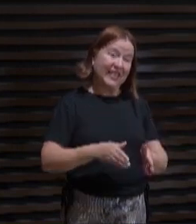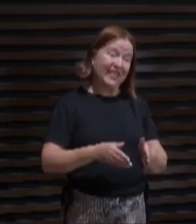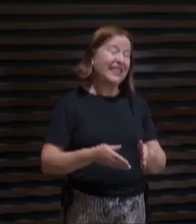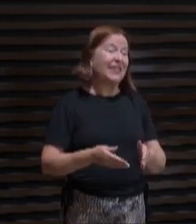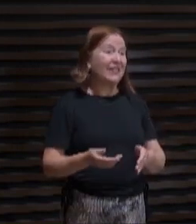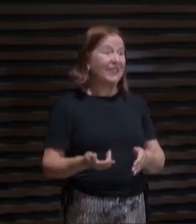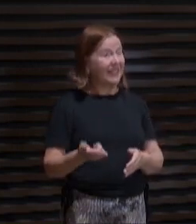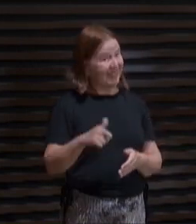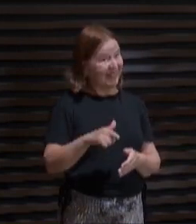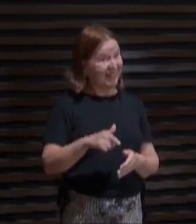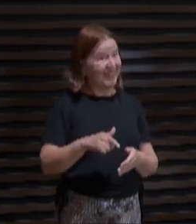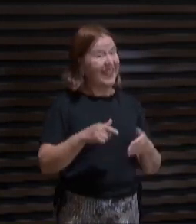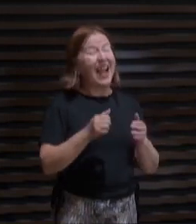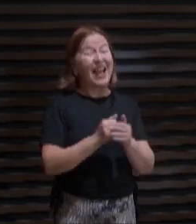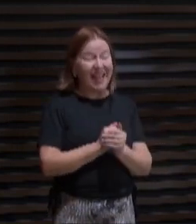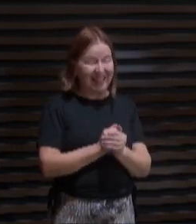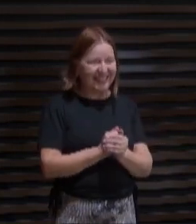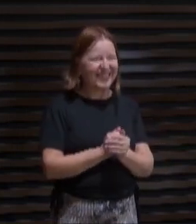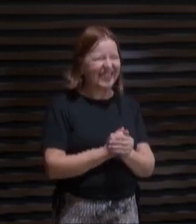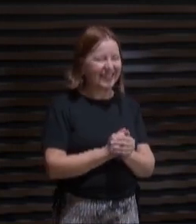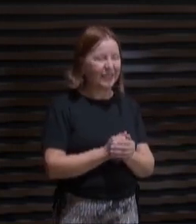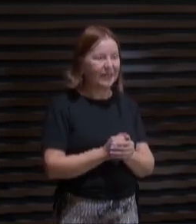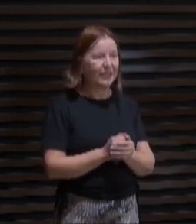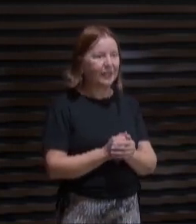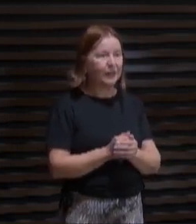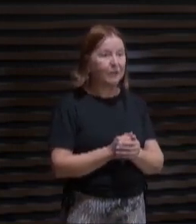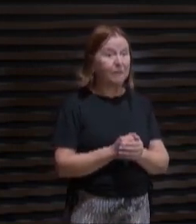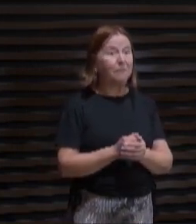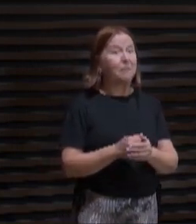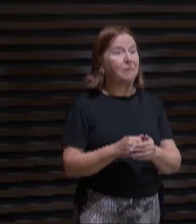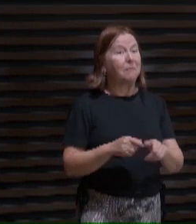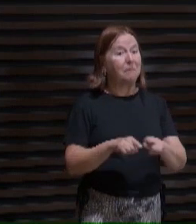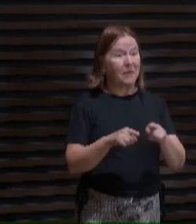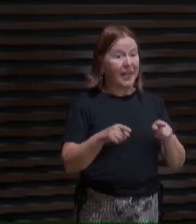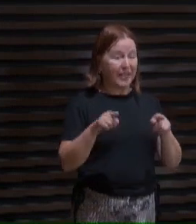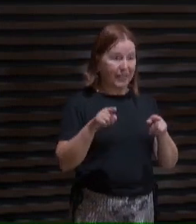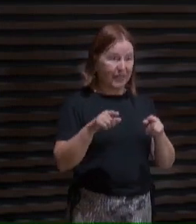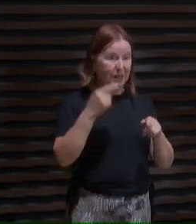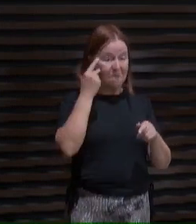Já nasceu ou não? Para você nascer, você teve que morrer.